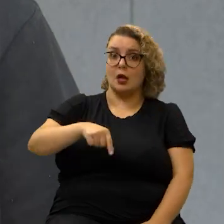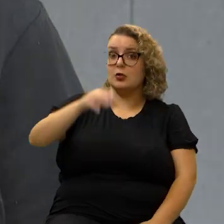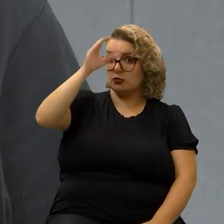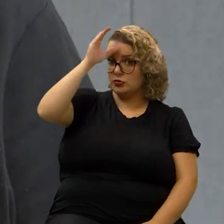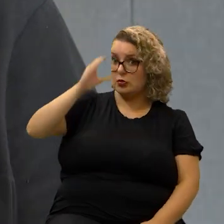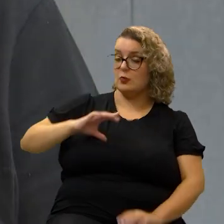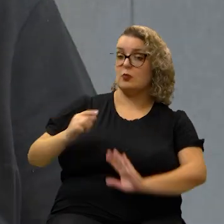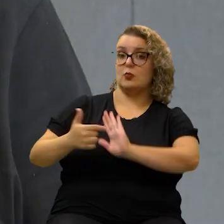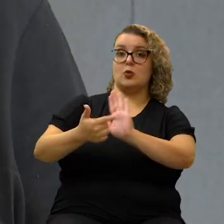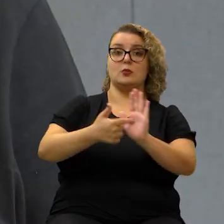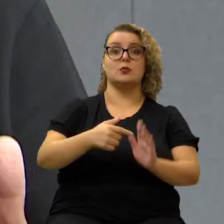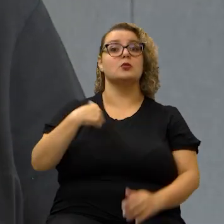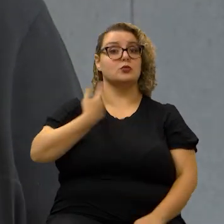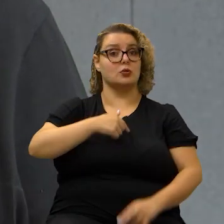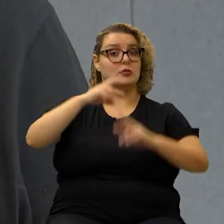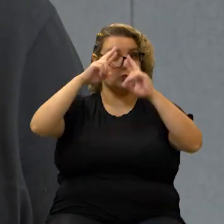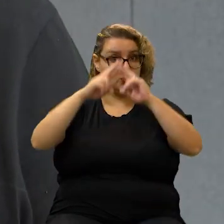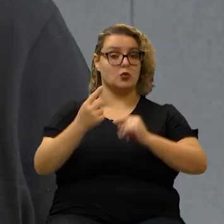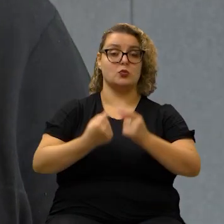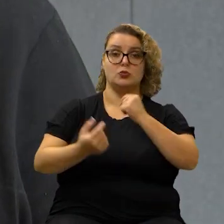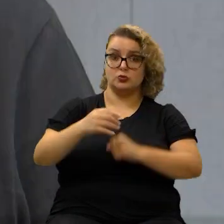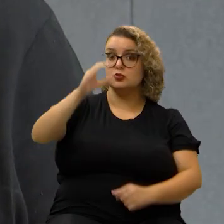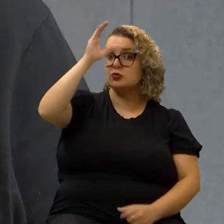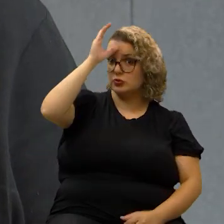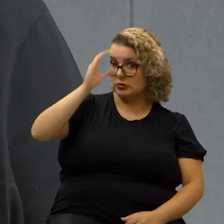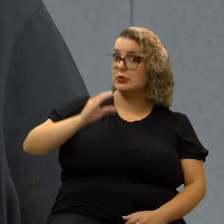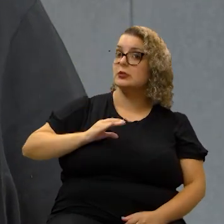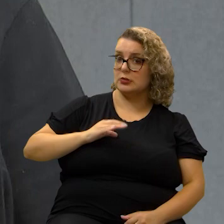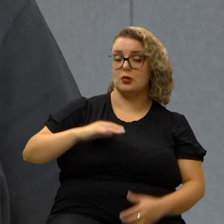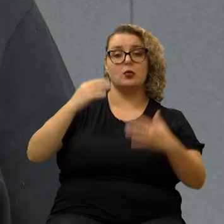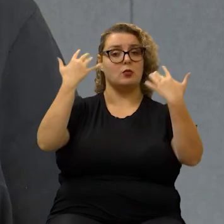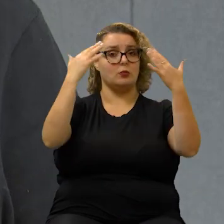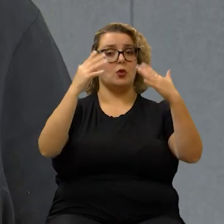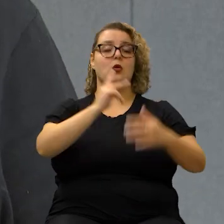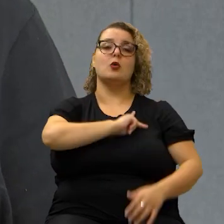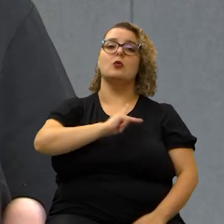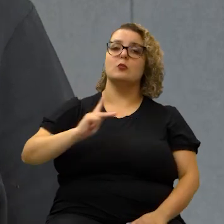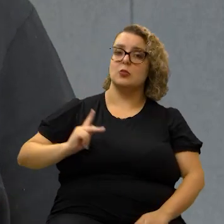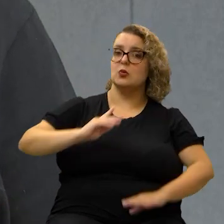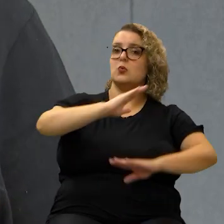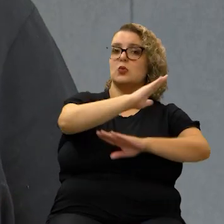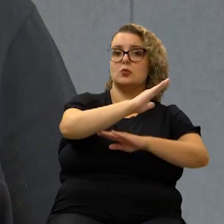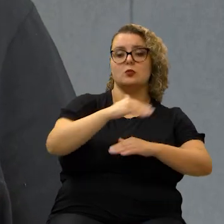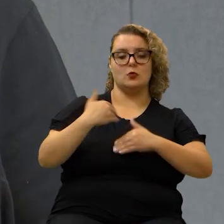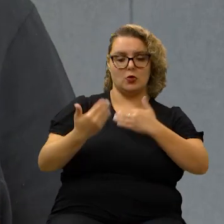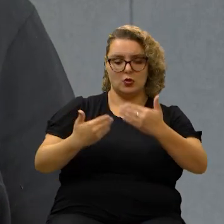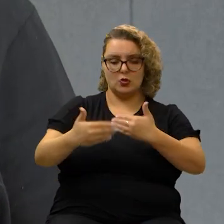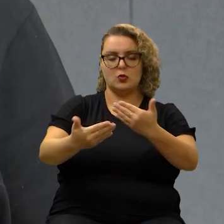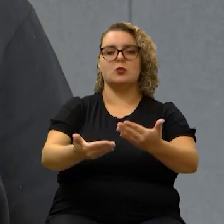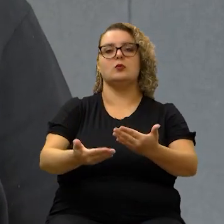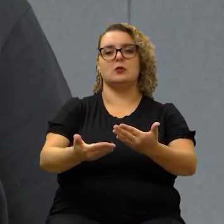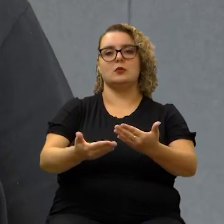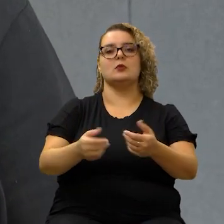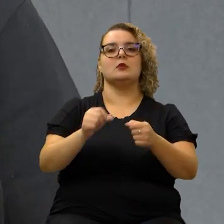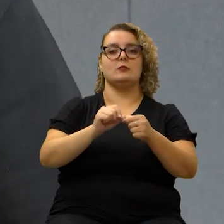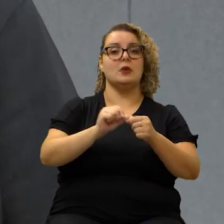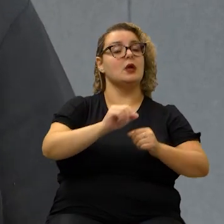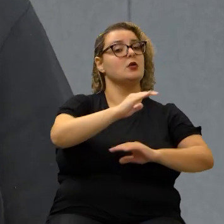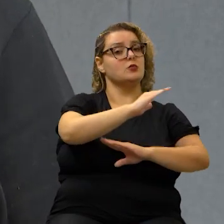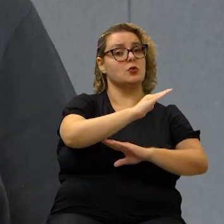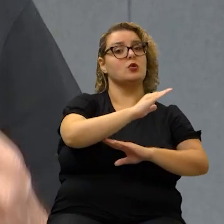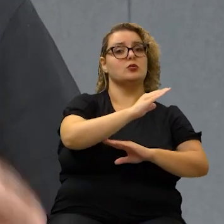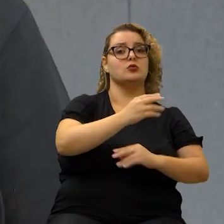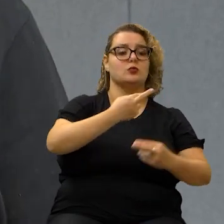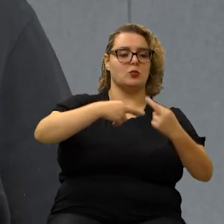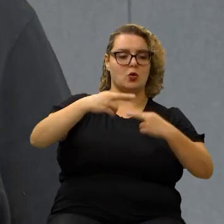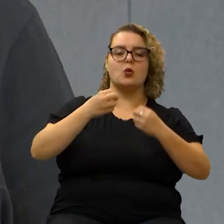contribuinte né Isso mostra que nós temos respeito com o dinheiro do contribuinte e também para Izar o o presidente pelas conduções as condições que ele leva a